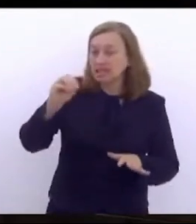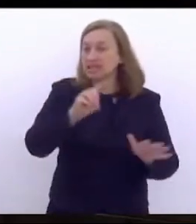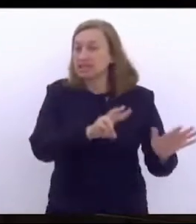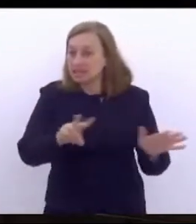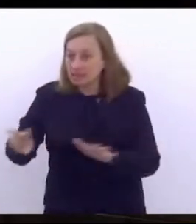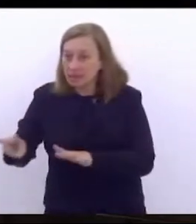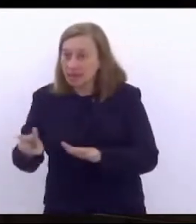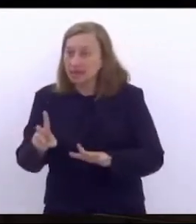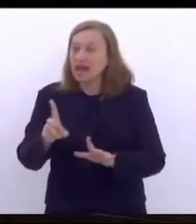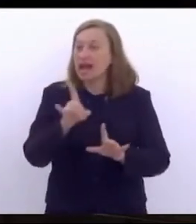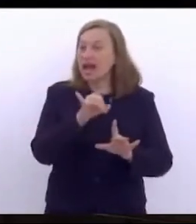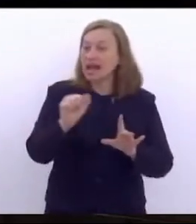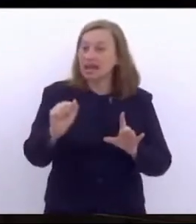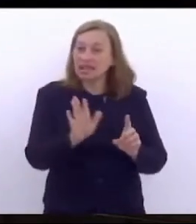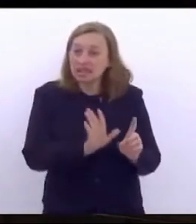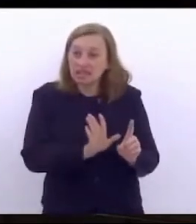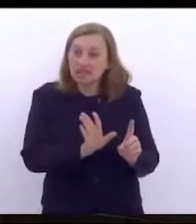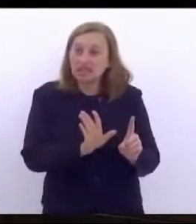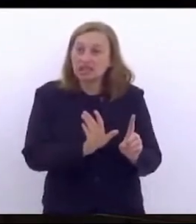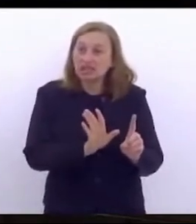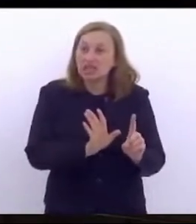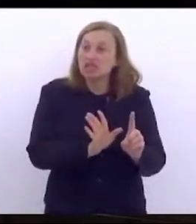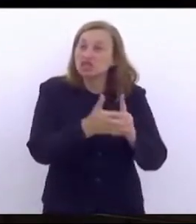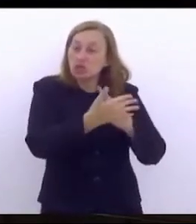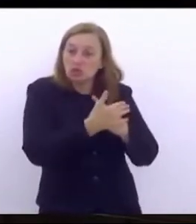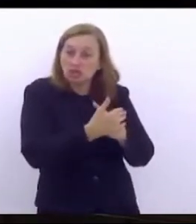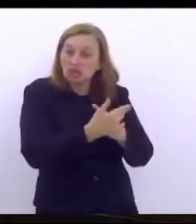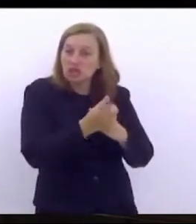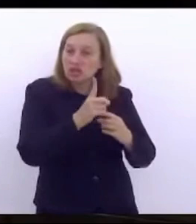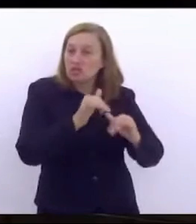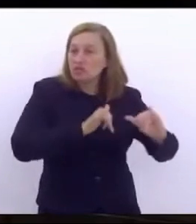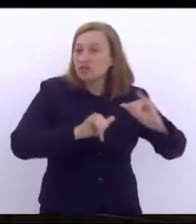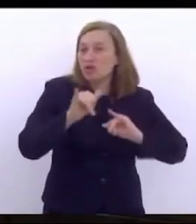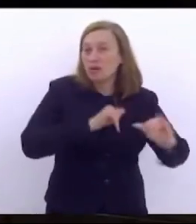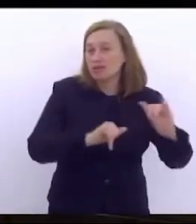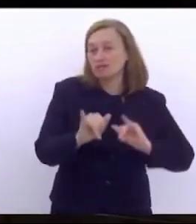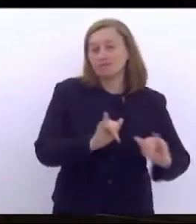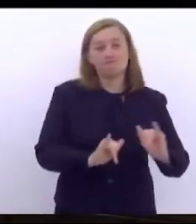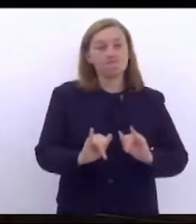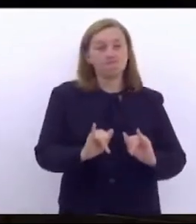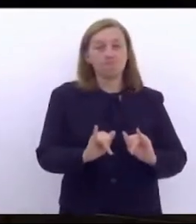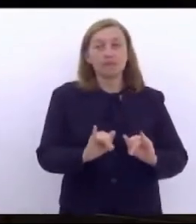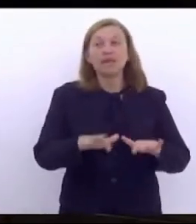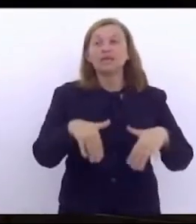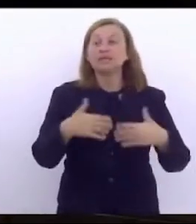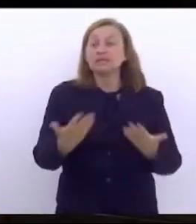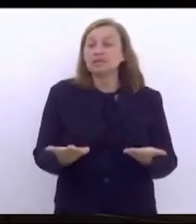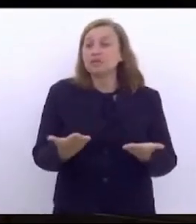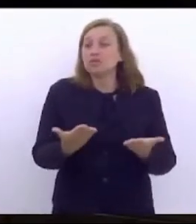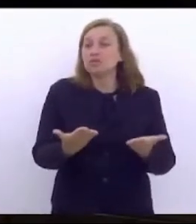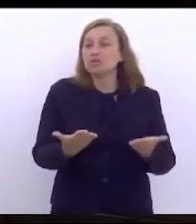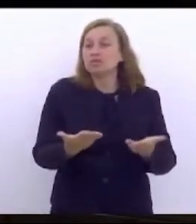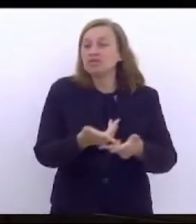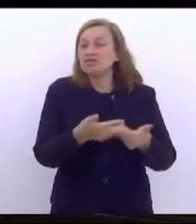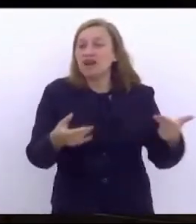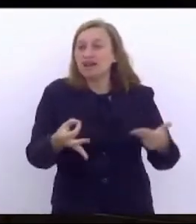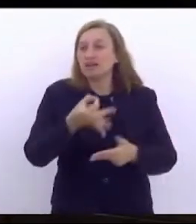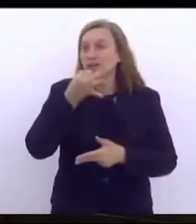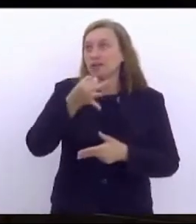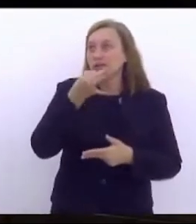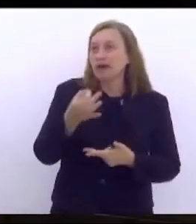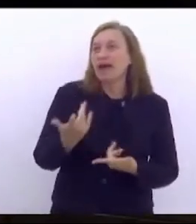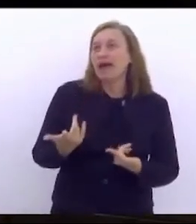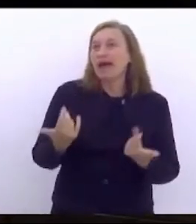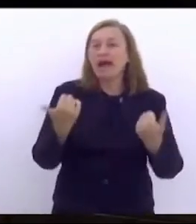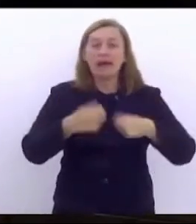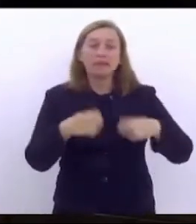clínicas, algumas nem fornecem os números, e as que fornecem a idade gestacional? Então, cai por terra já também uma série de argumentos. Porque nós precisamos